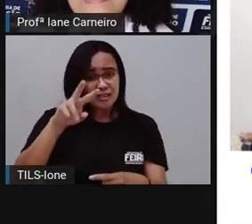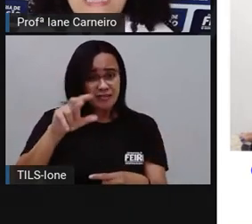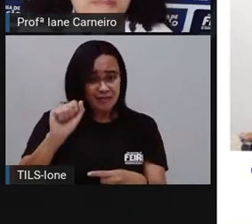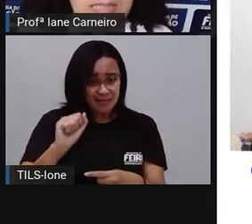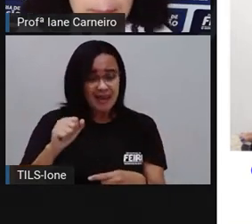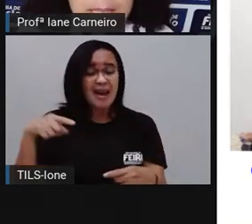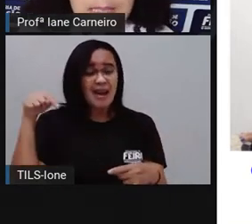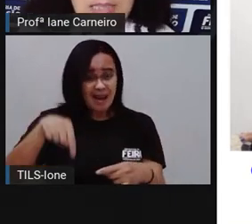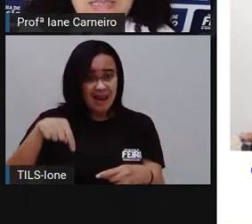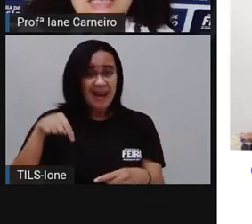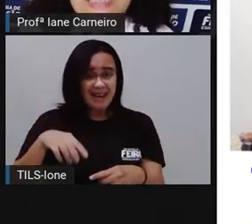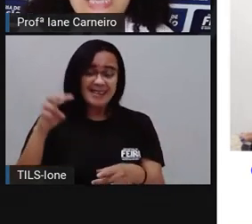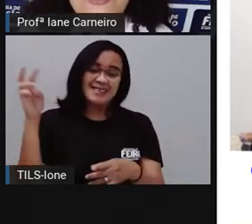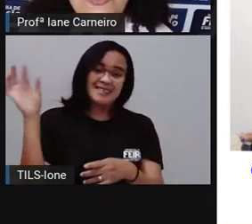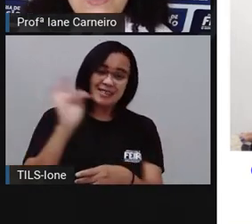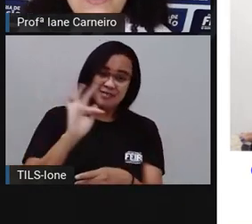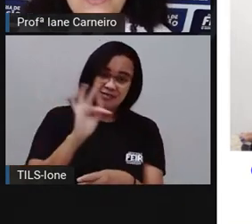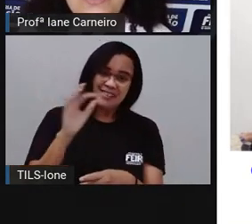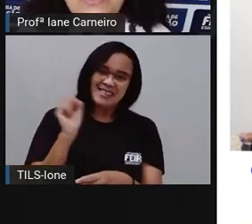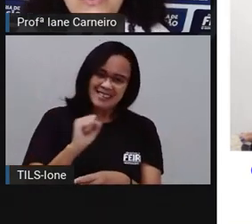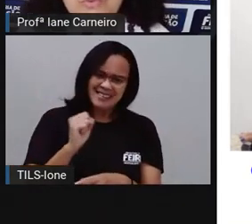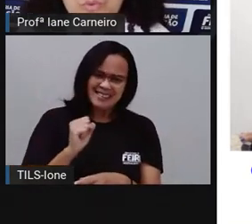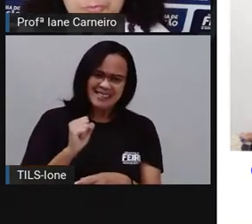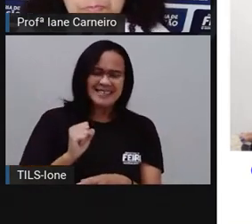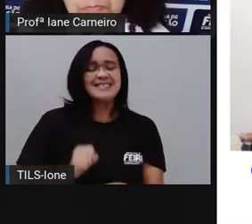Ela sempre se apresenta, né, desde quando